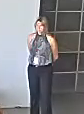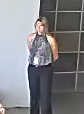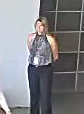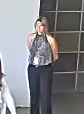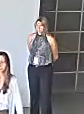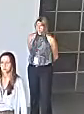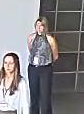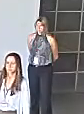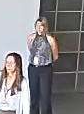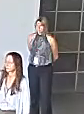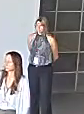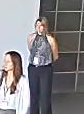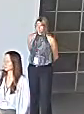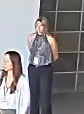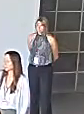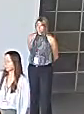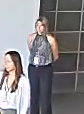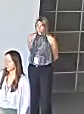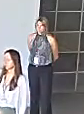com Deficiência.